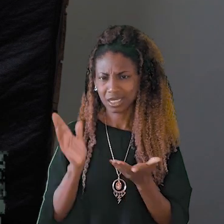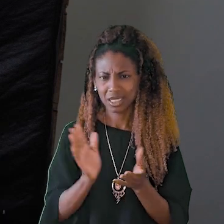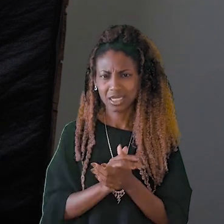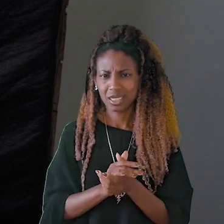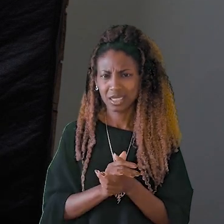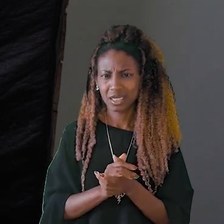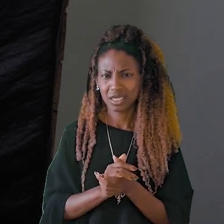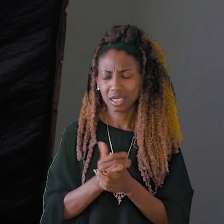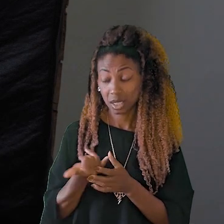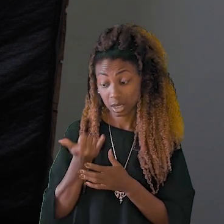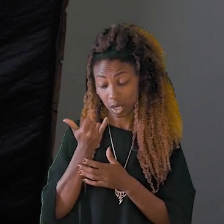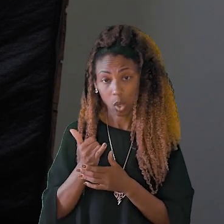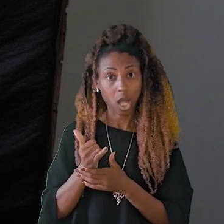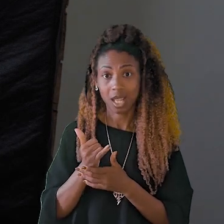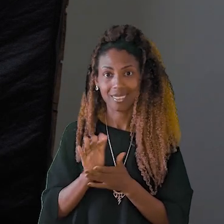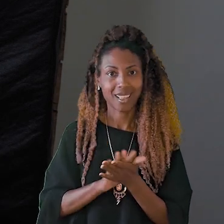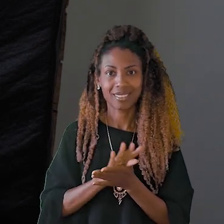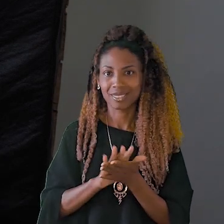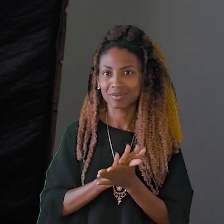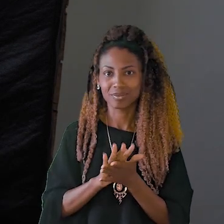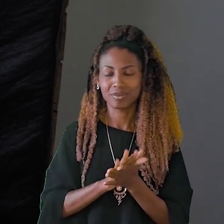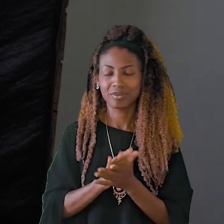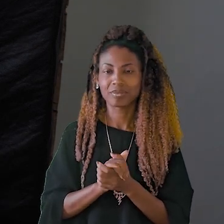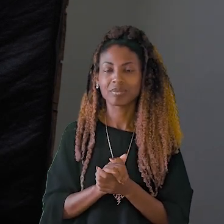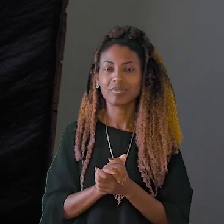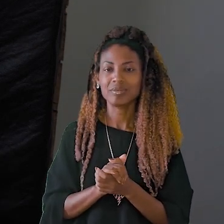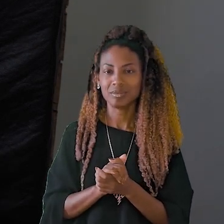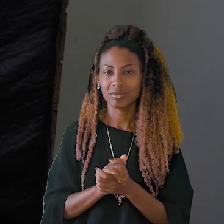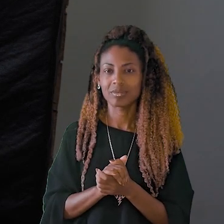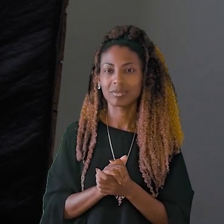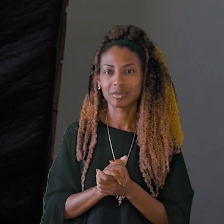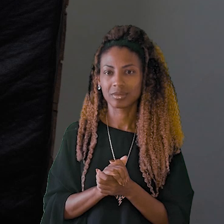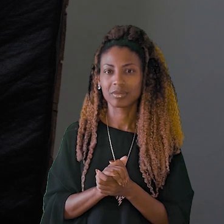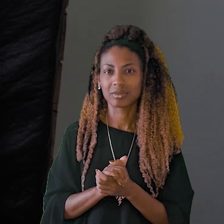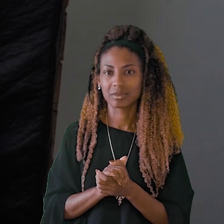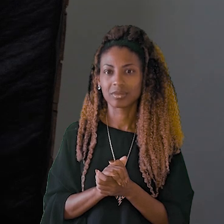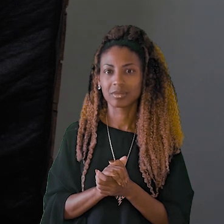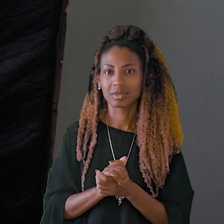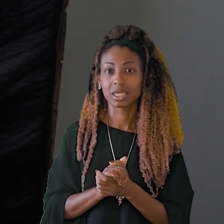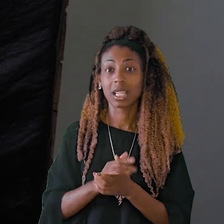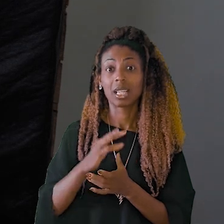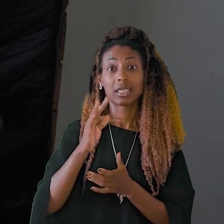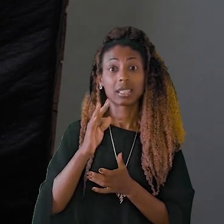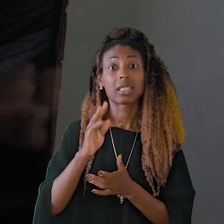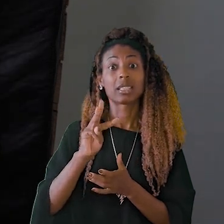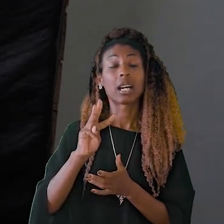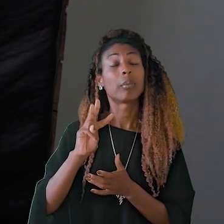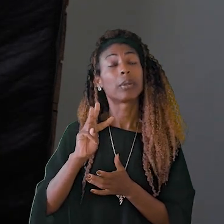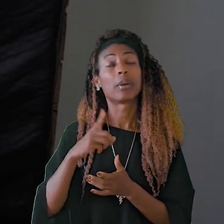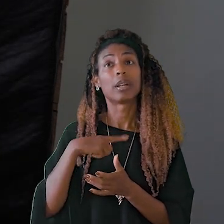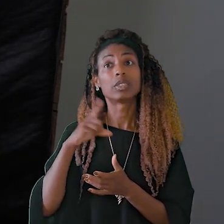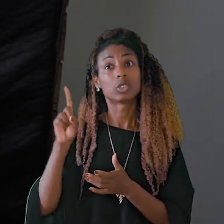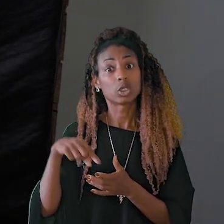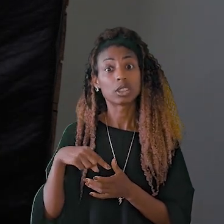celular no momento algum. Eu lembro que a produção da Big pediu pra equipe da IDW falar comigo pra eu estar no camarim e